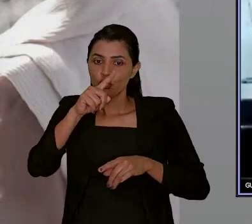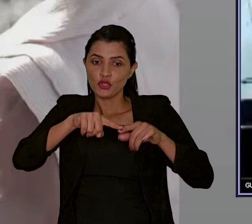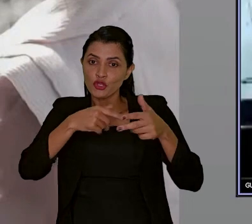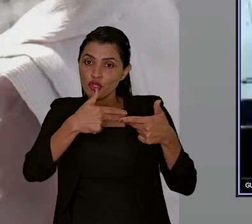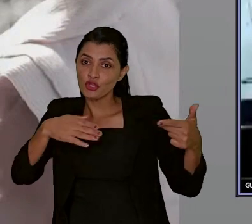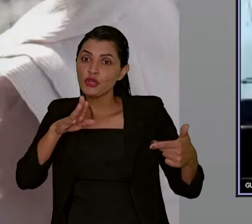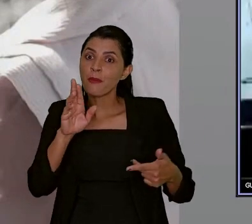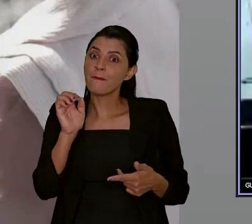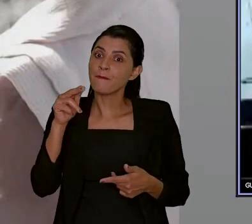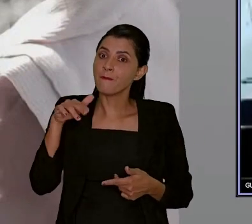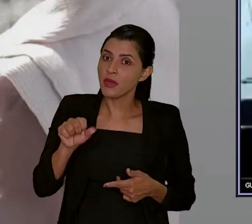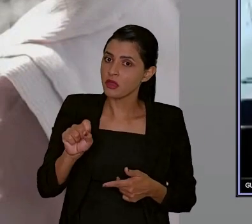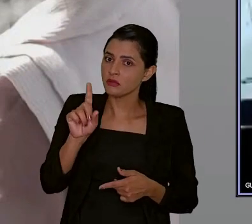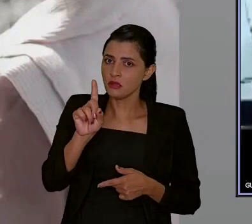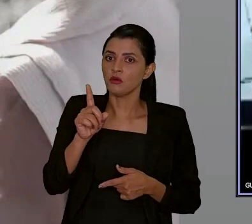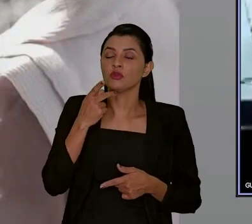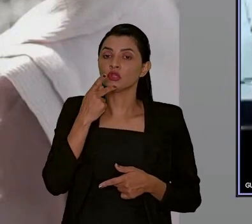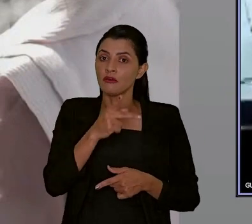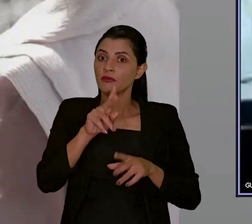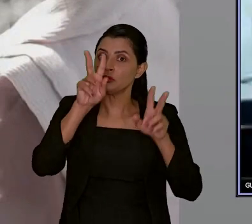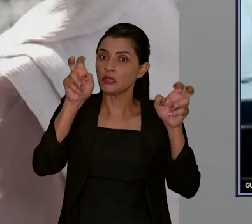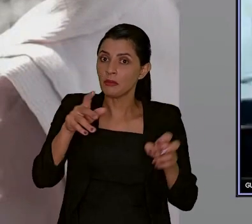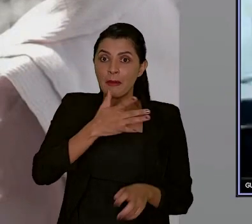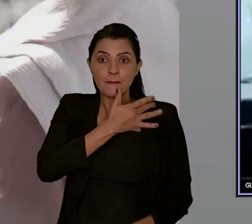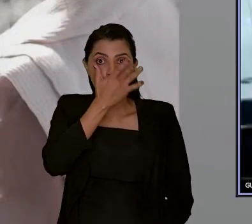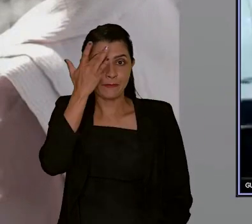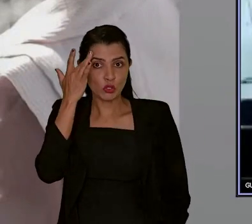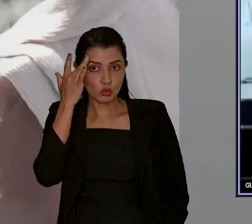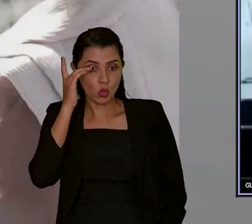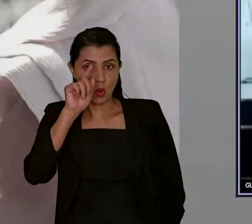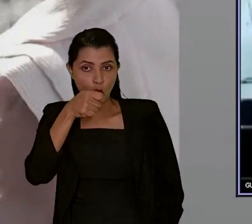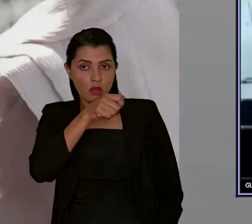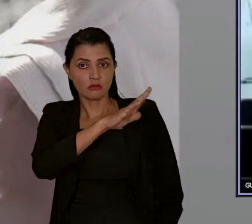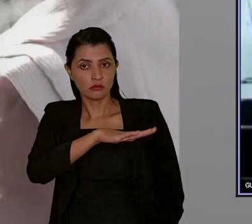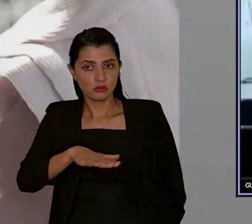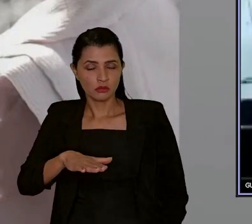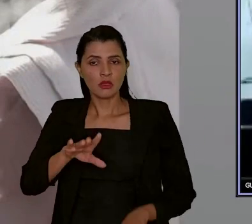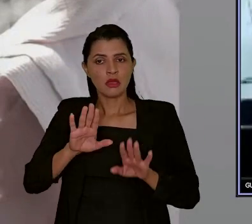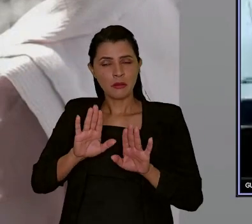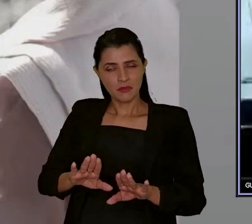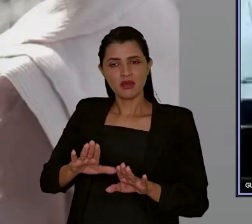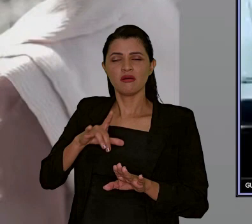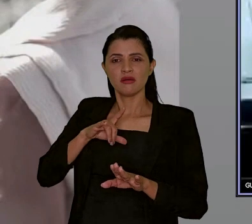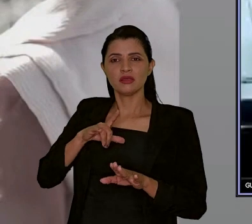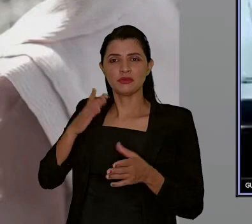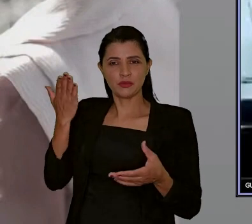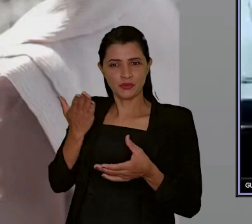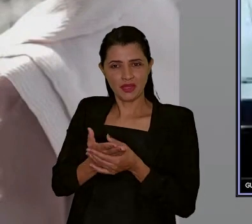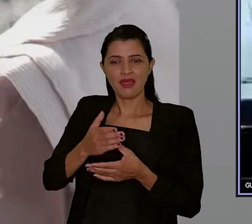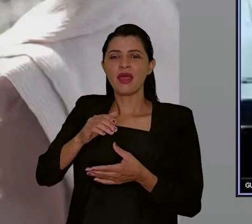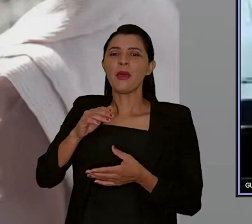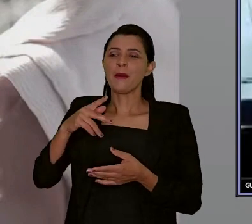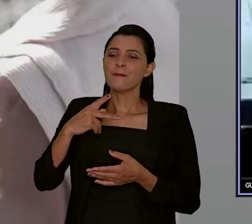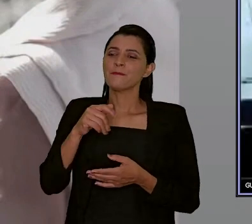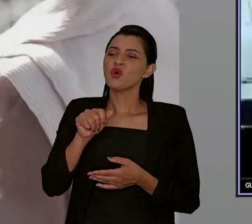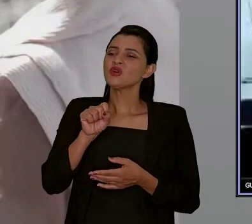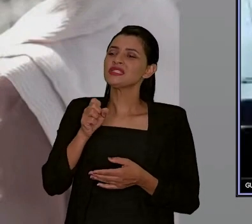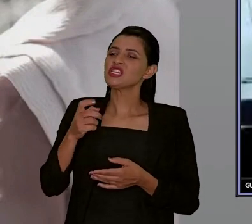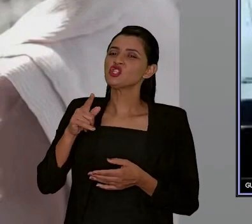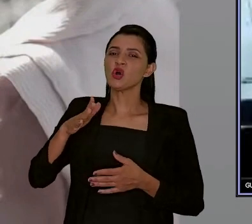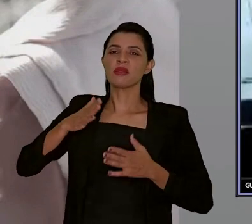são as crianças, né? Mas as ações possessórias, elas são claramente ações que não